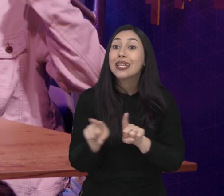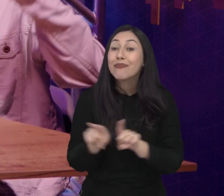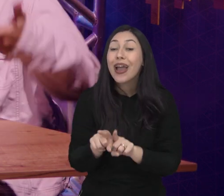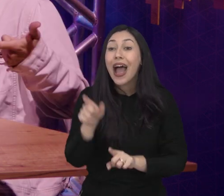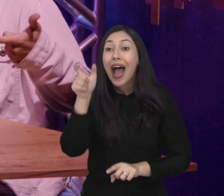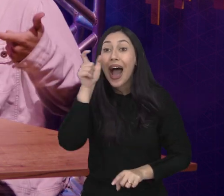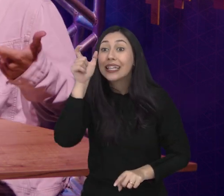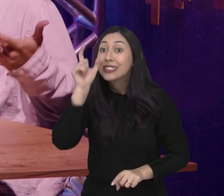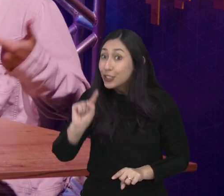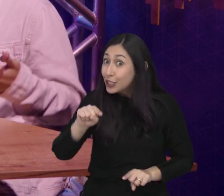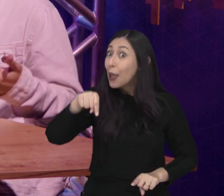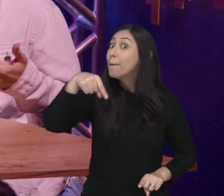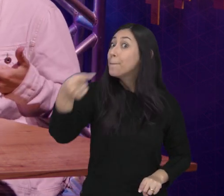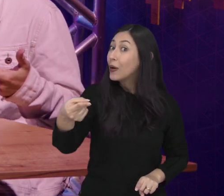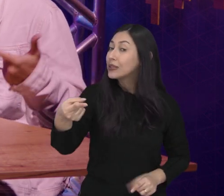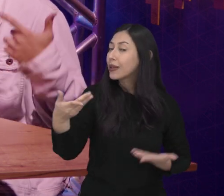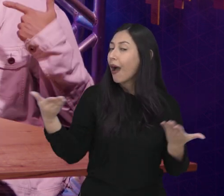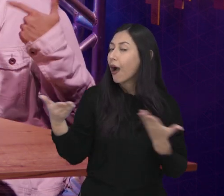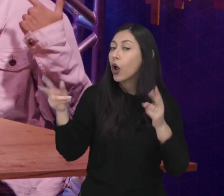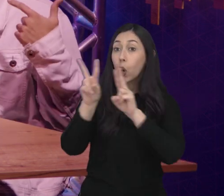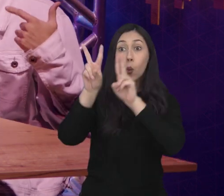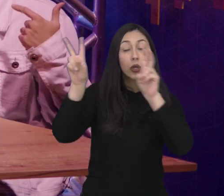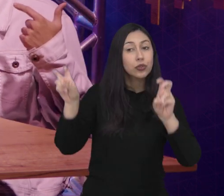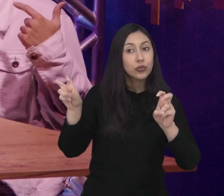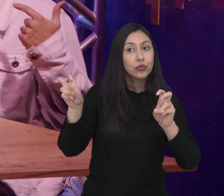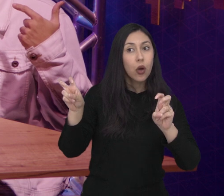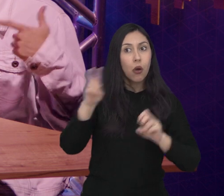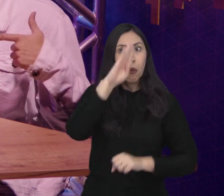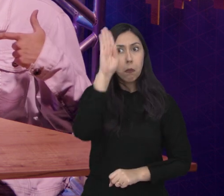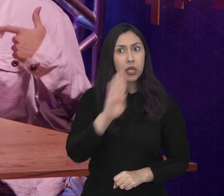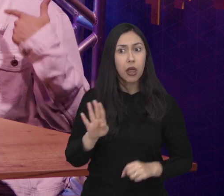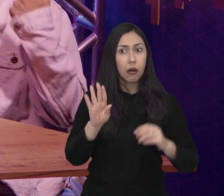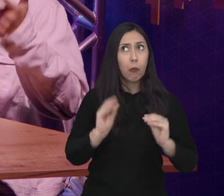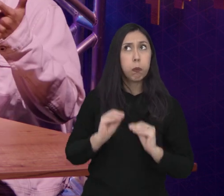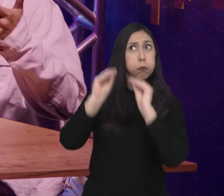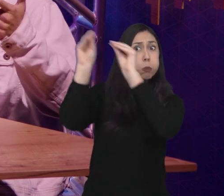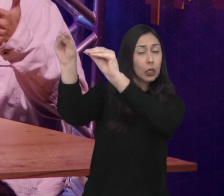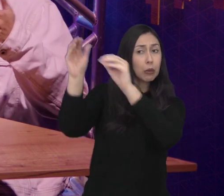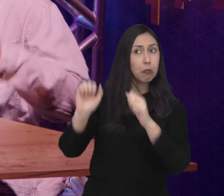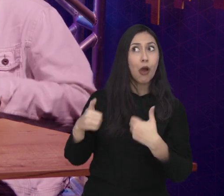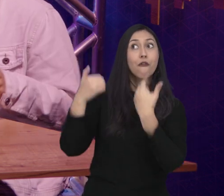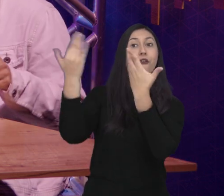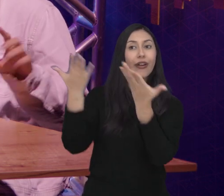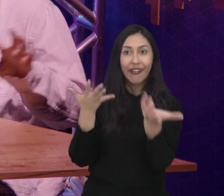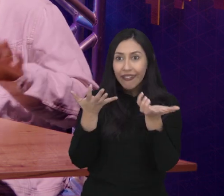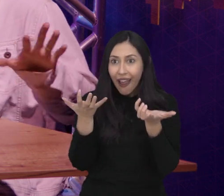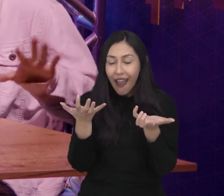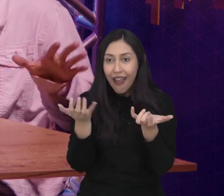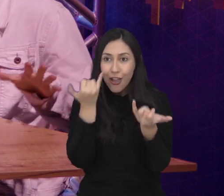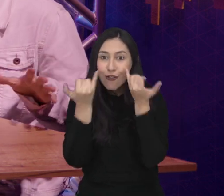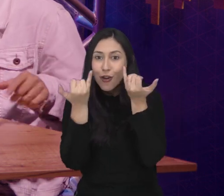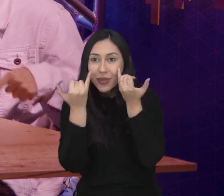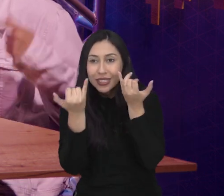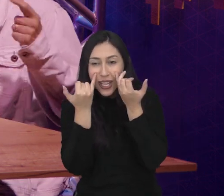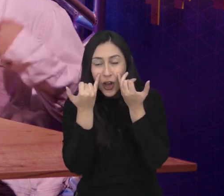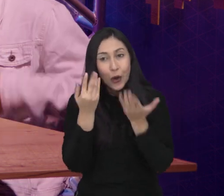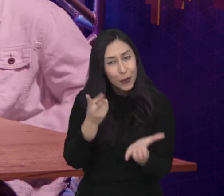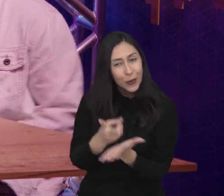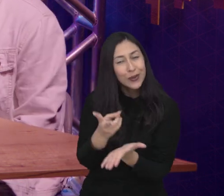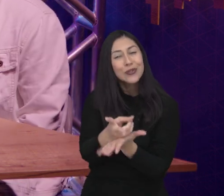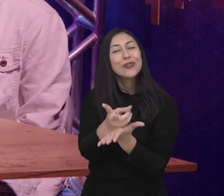de assistir o próximo episódio, que agora a gente vai falar dos brasileiros que vão para fora, viu? Então, se você quiser mais informações sobre isso,